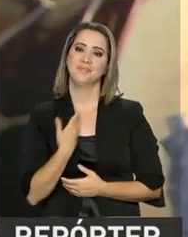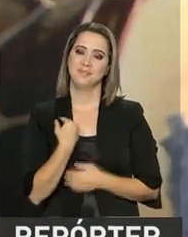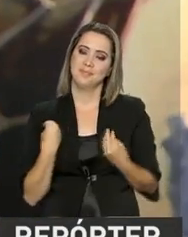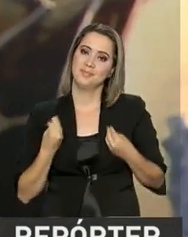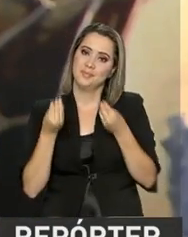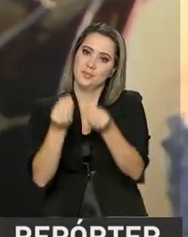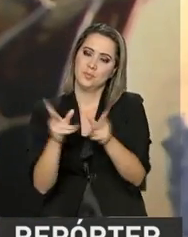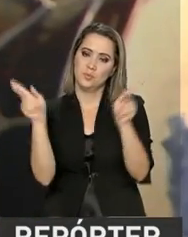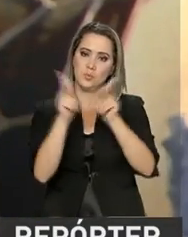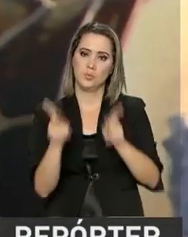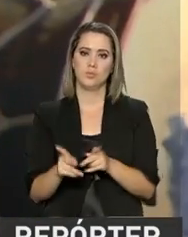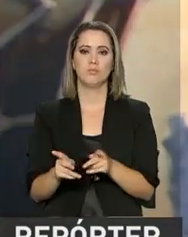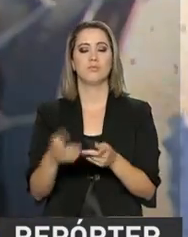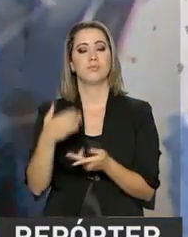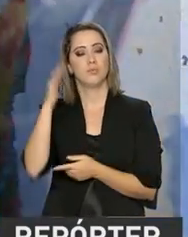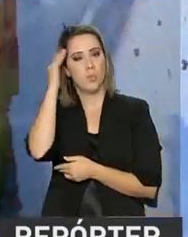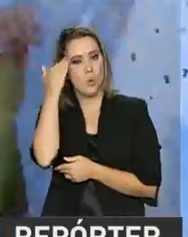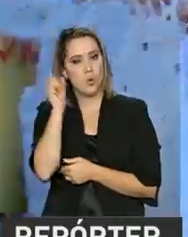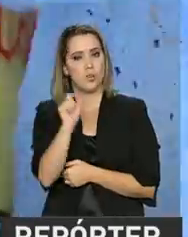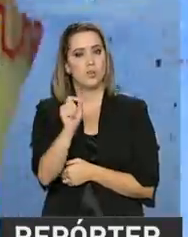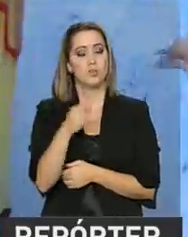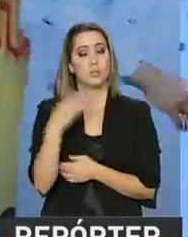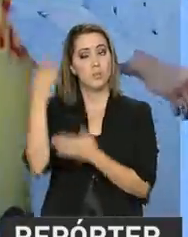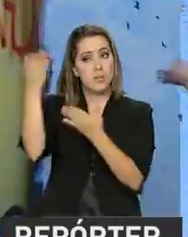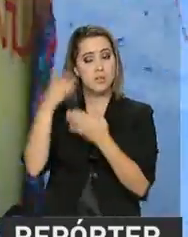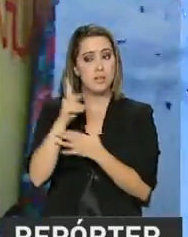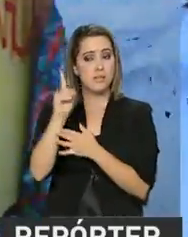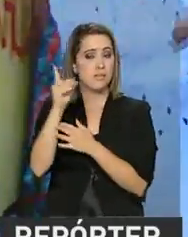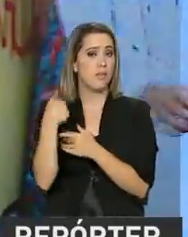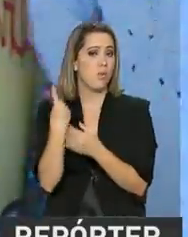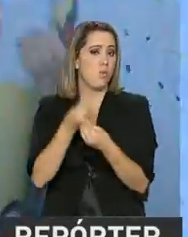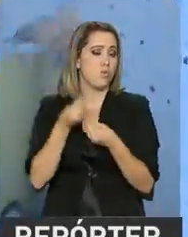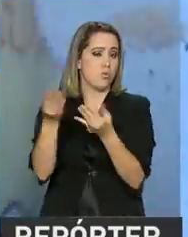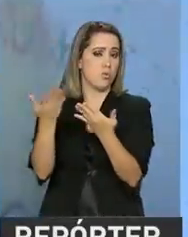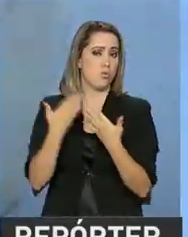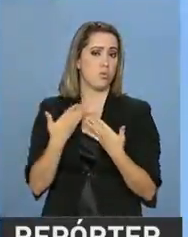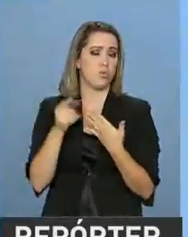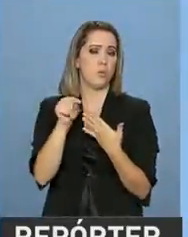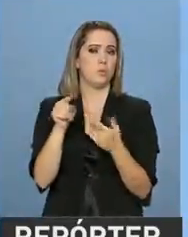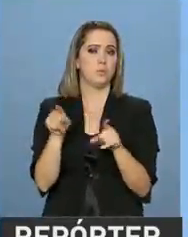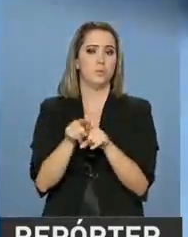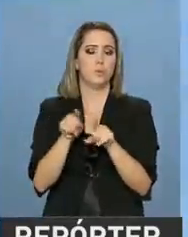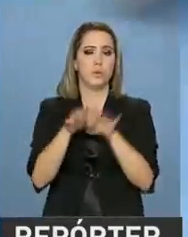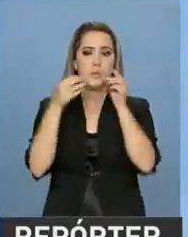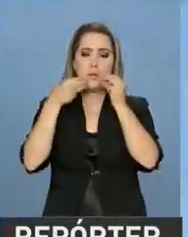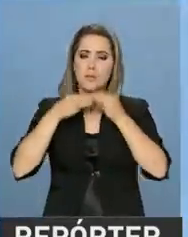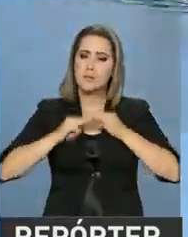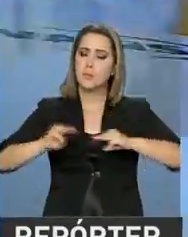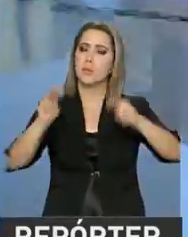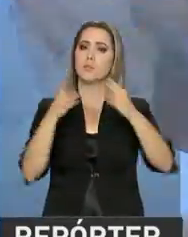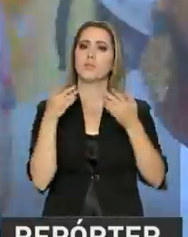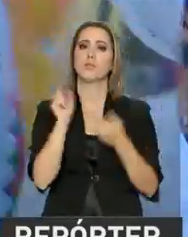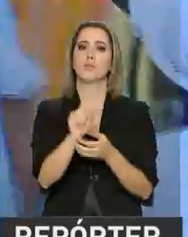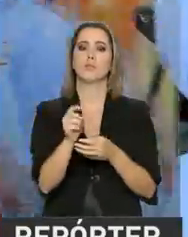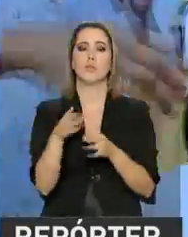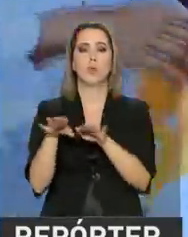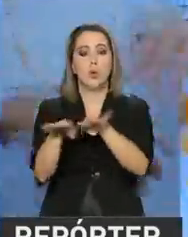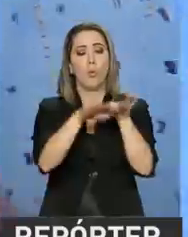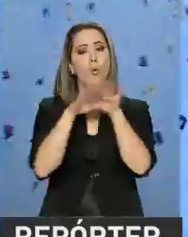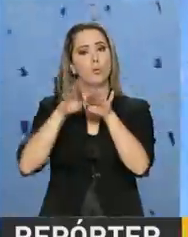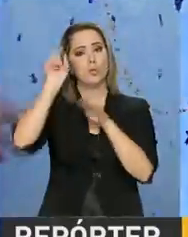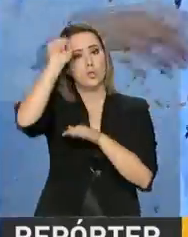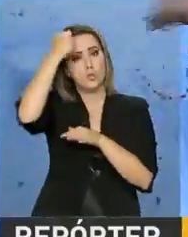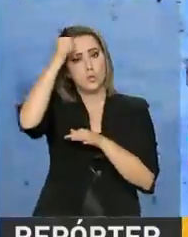a sabedoria, né, que esse grande orixá nos leva, mas também essa mensagem de igualdade